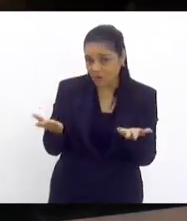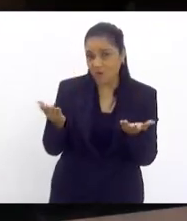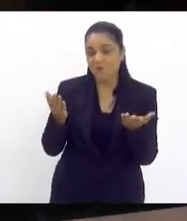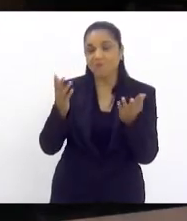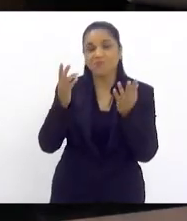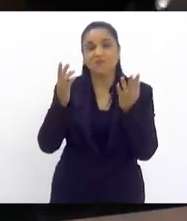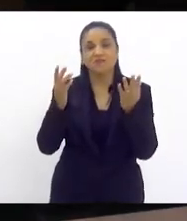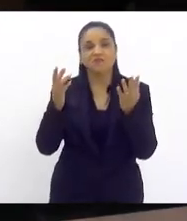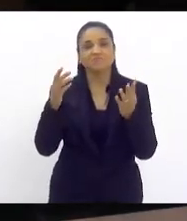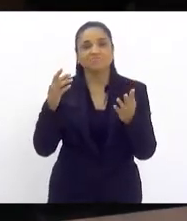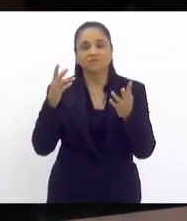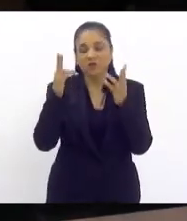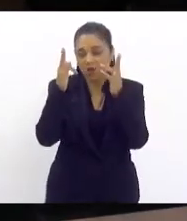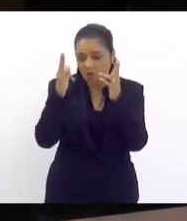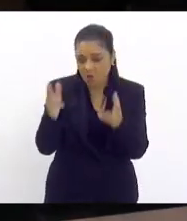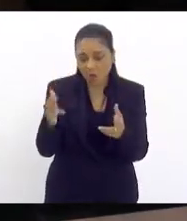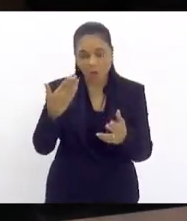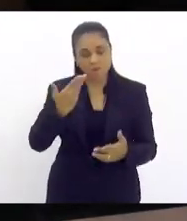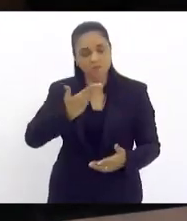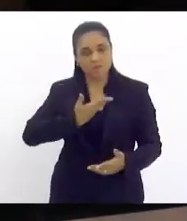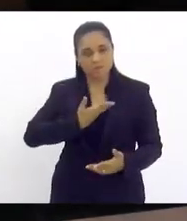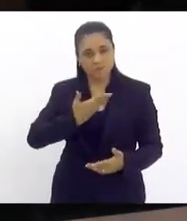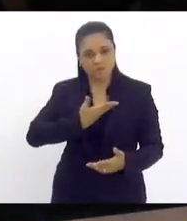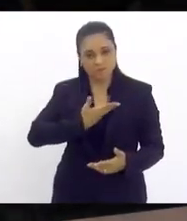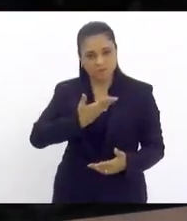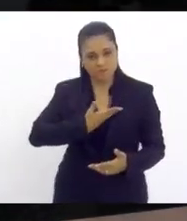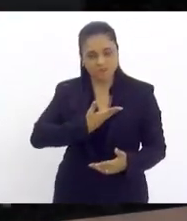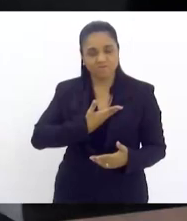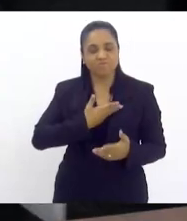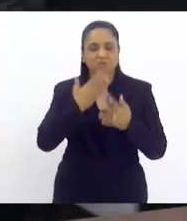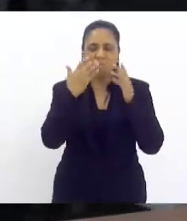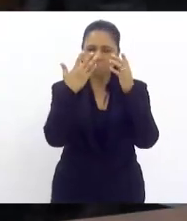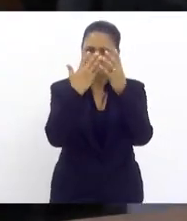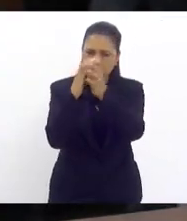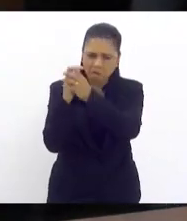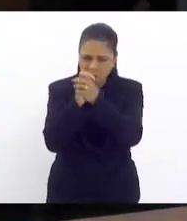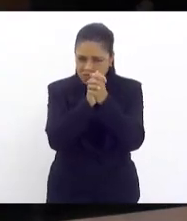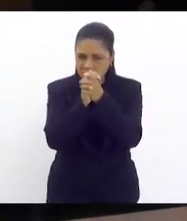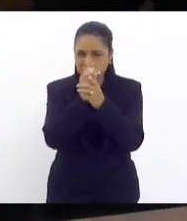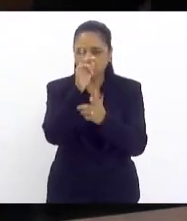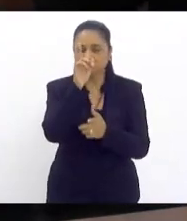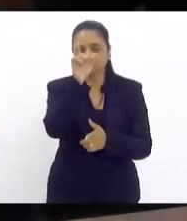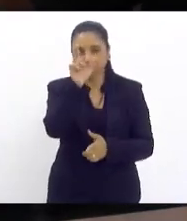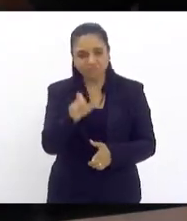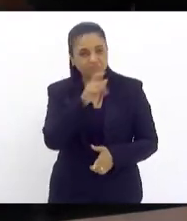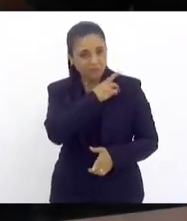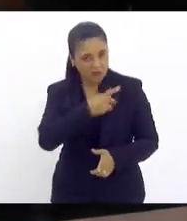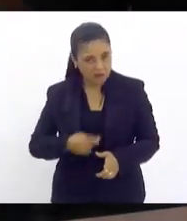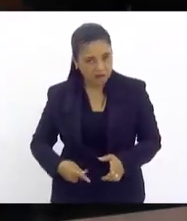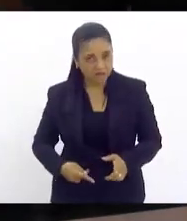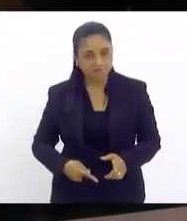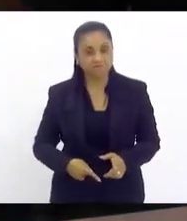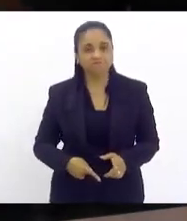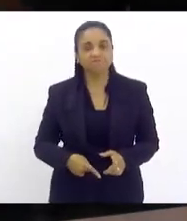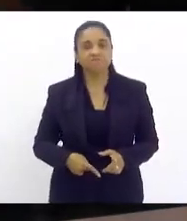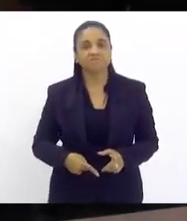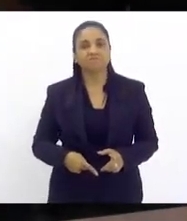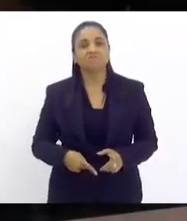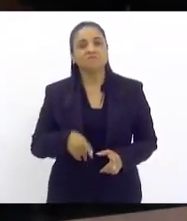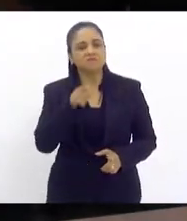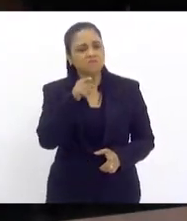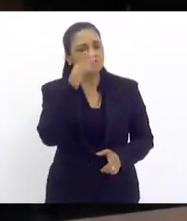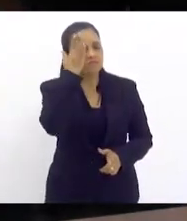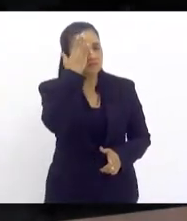Fazer coro aos colegas que estão parabenizando Vossa Excelência, haja visto que o senhor